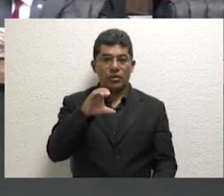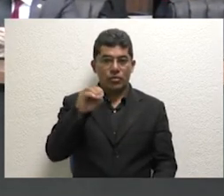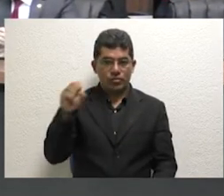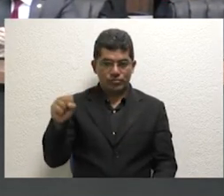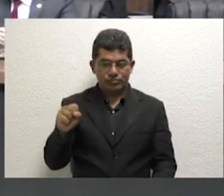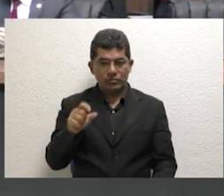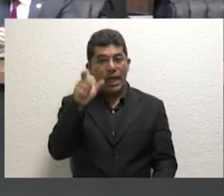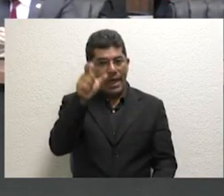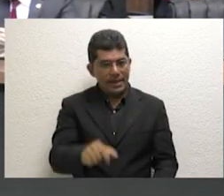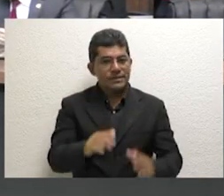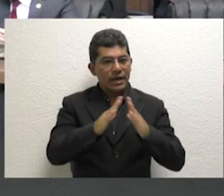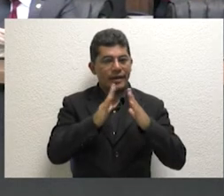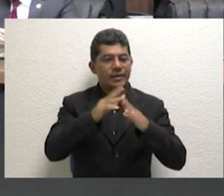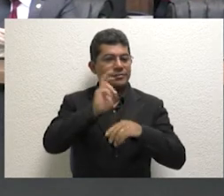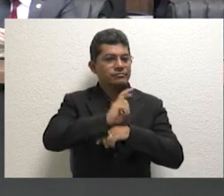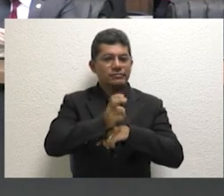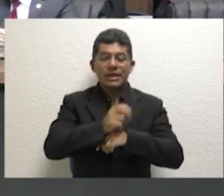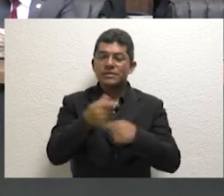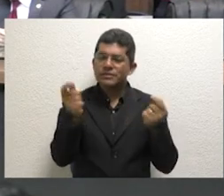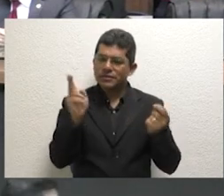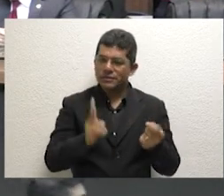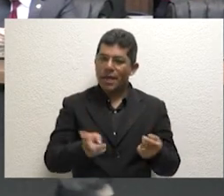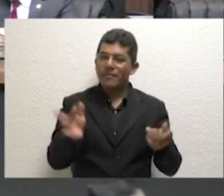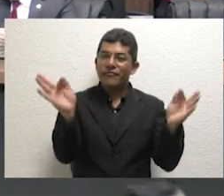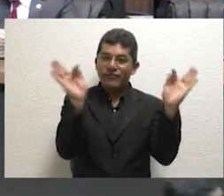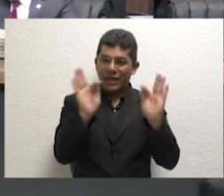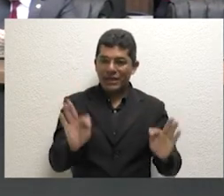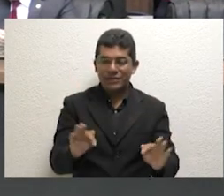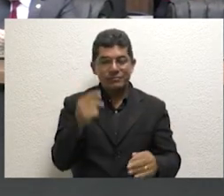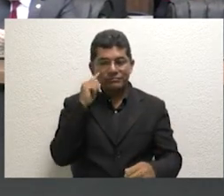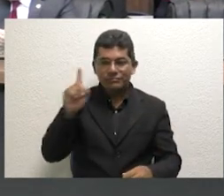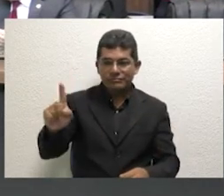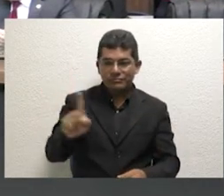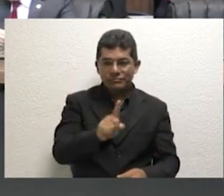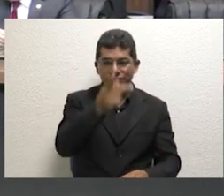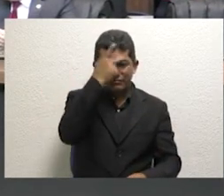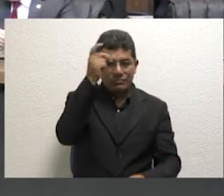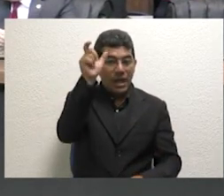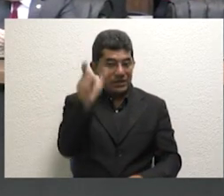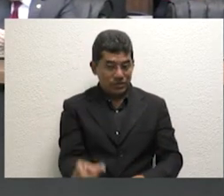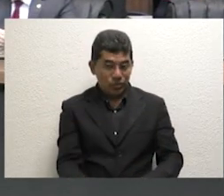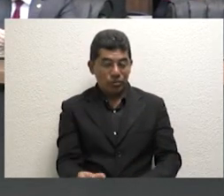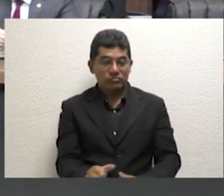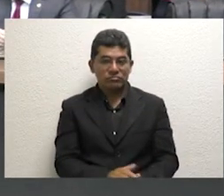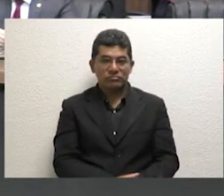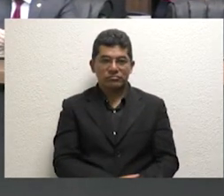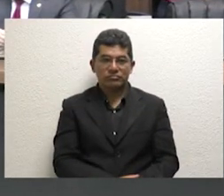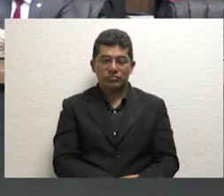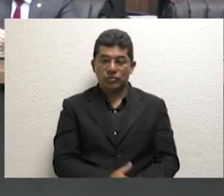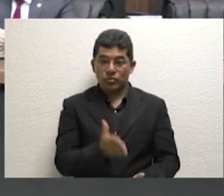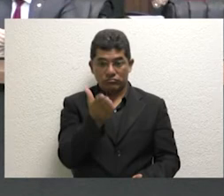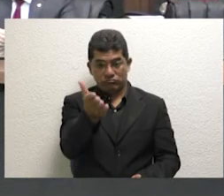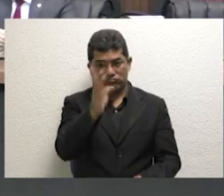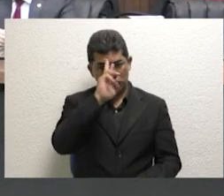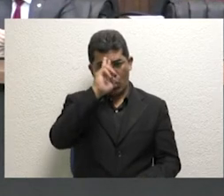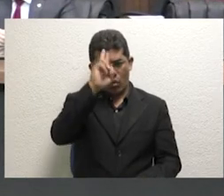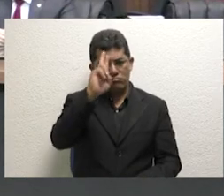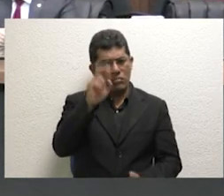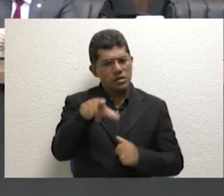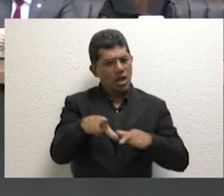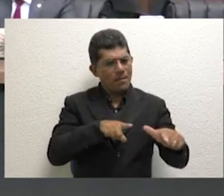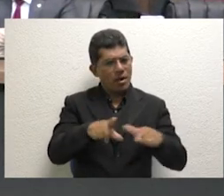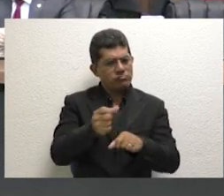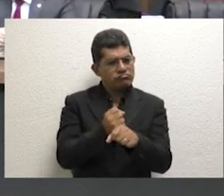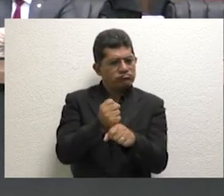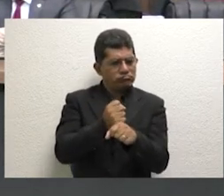sempre se sente engrandecida com a presença de pessoas como vossa senhoria que trabalham tanto